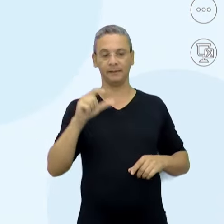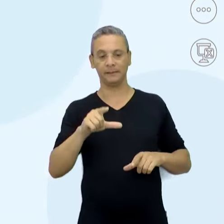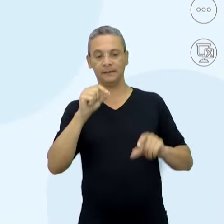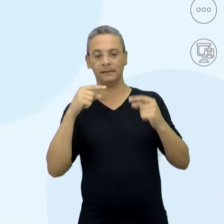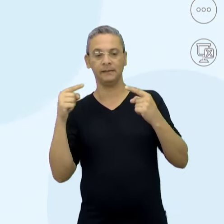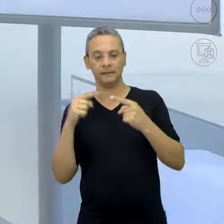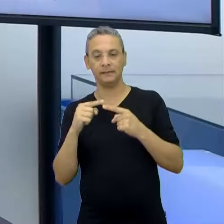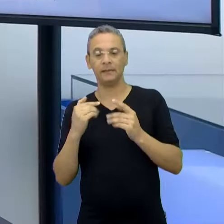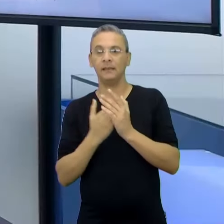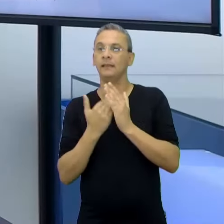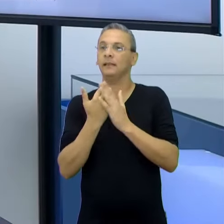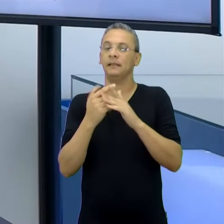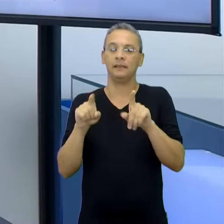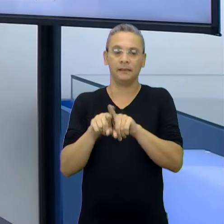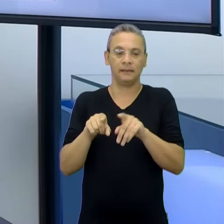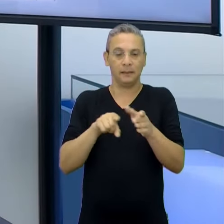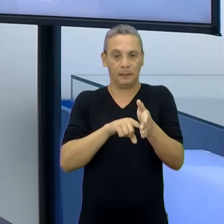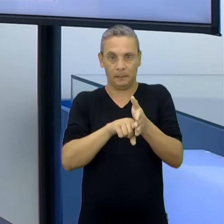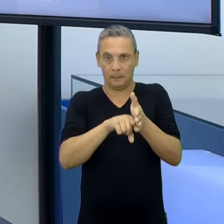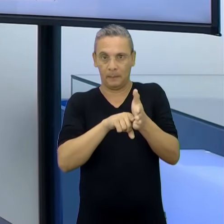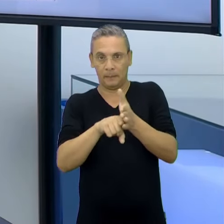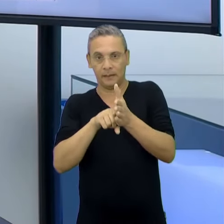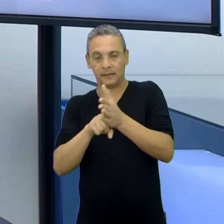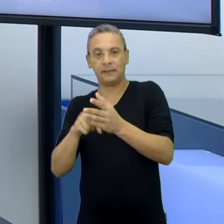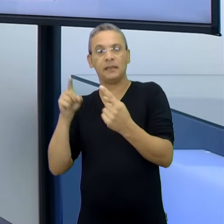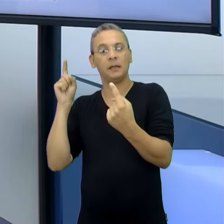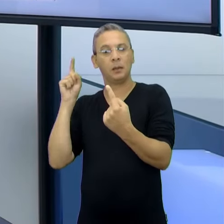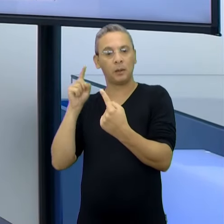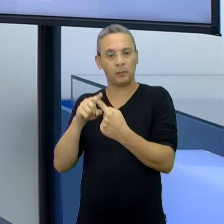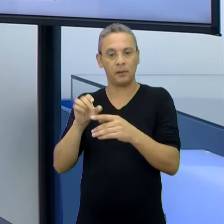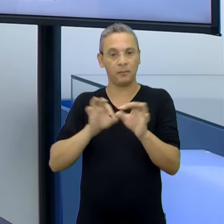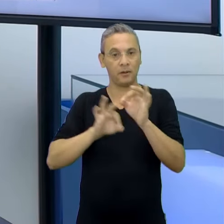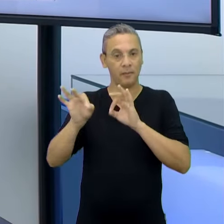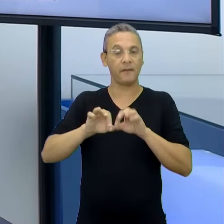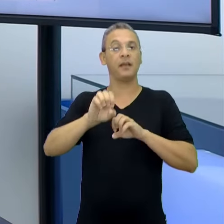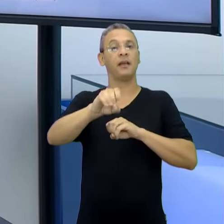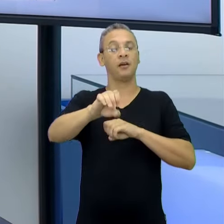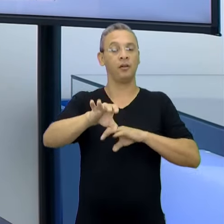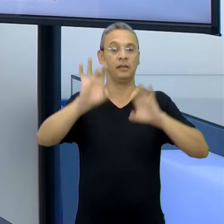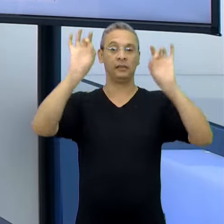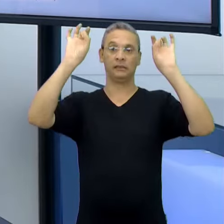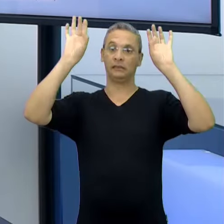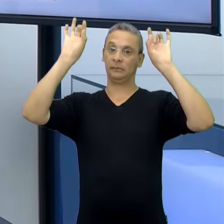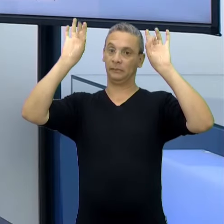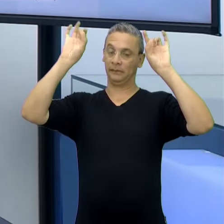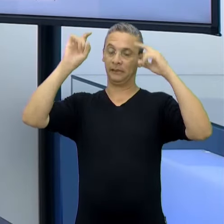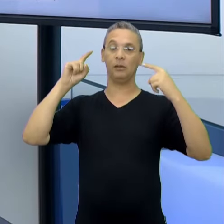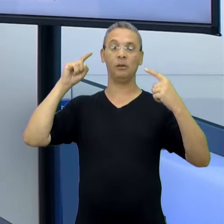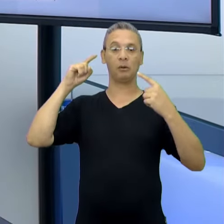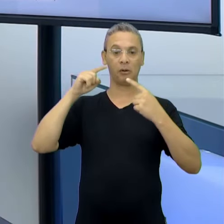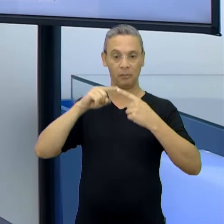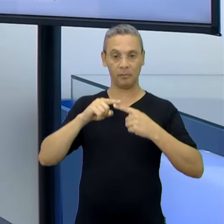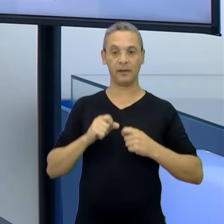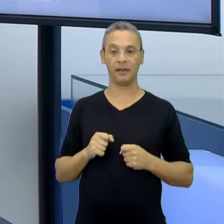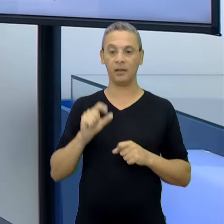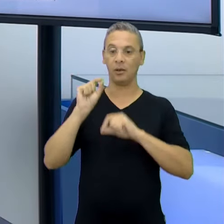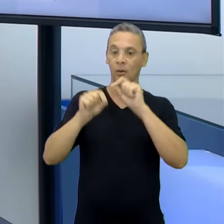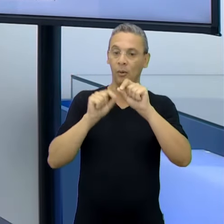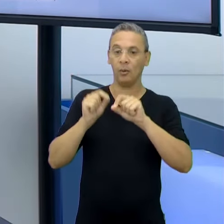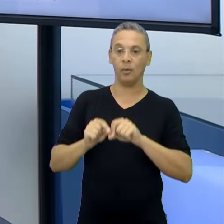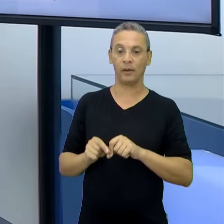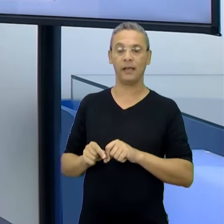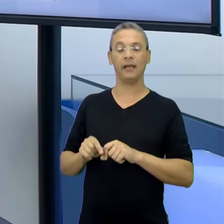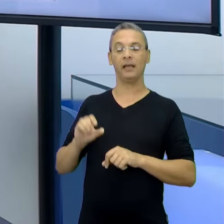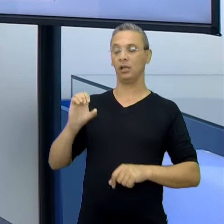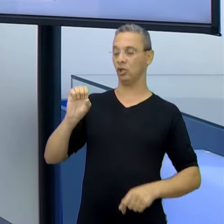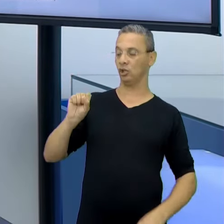expoente máximo aí as pesquisas relacionadas, e eu preparei uma aula especial para você a respeito aí da célula solar, a